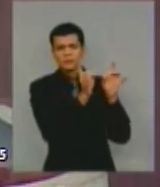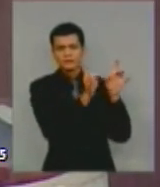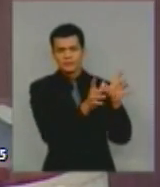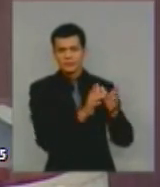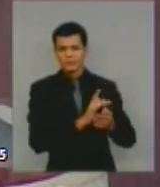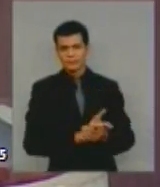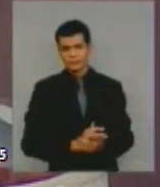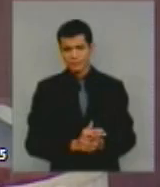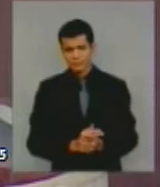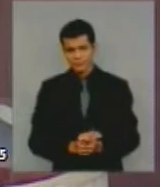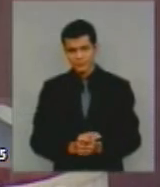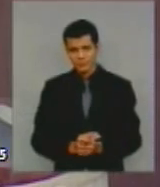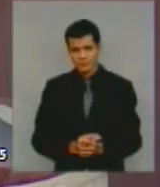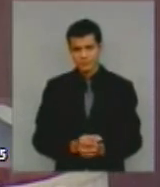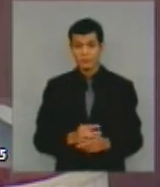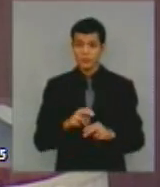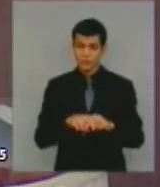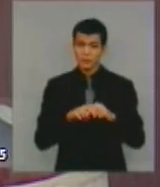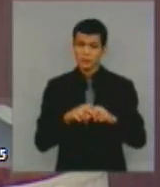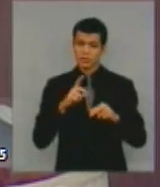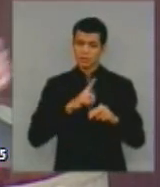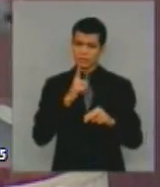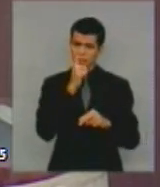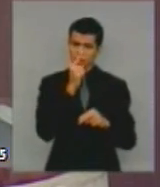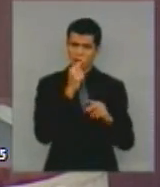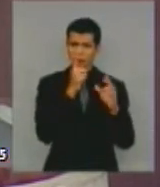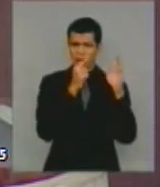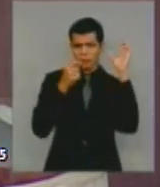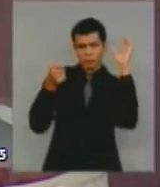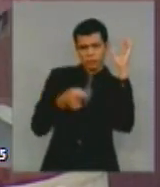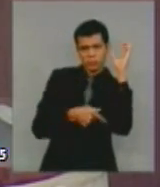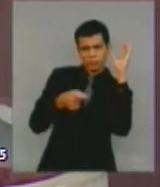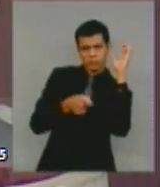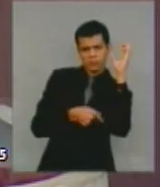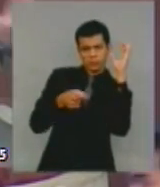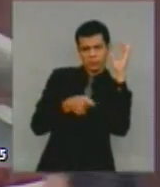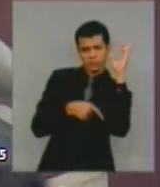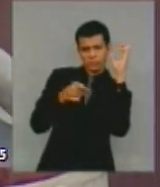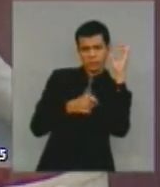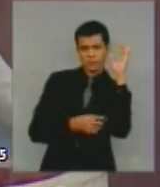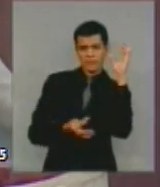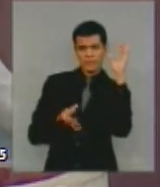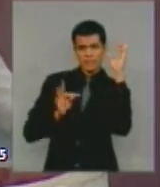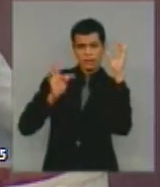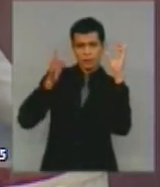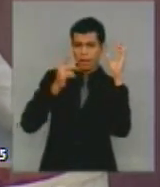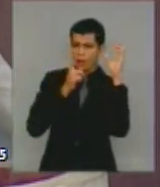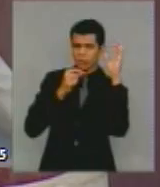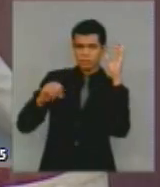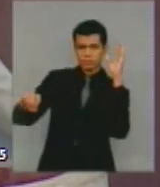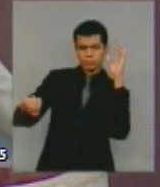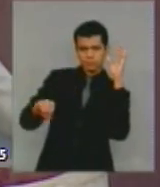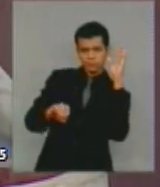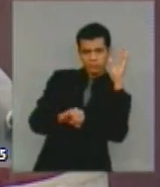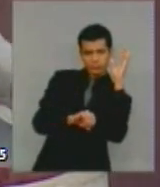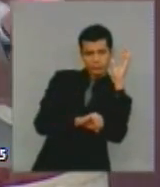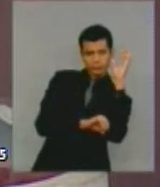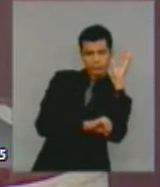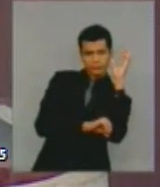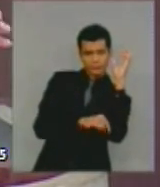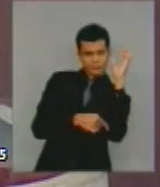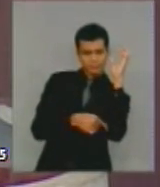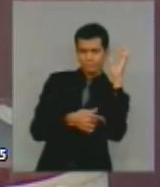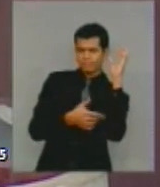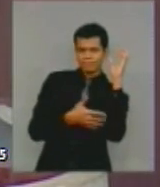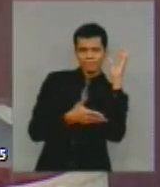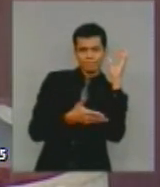terra, ela concentra riqueza, ela utiliza de muita água, utilizando-se, inclusive, de tecnologias de gestão dessa água que são perdulárias. Até